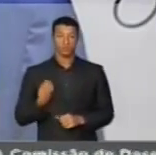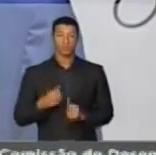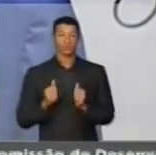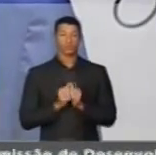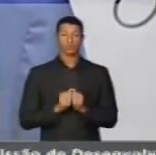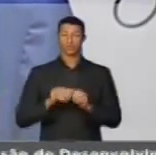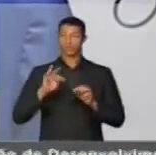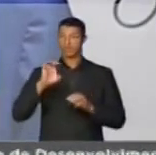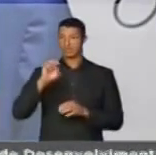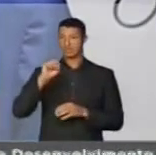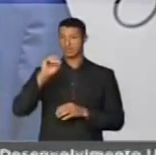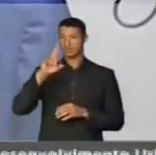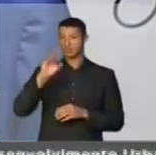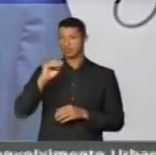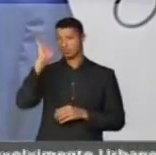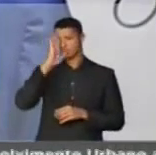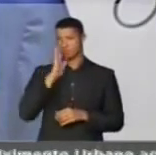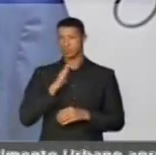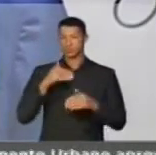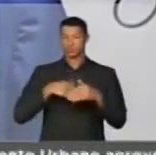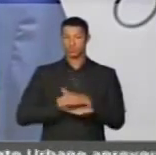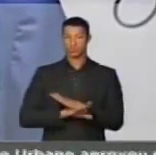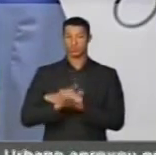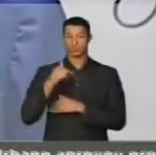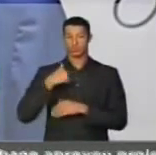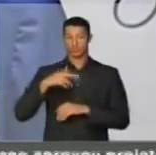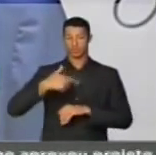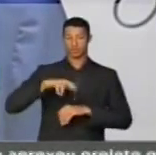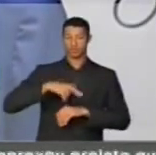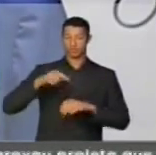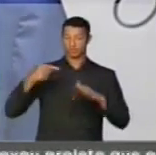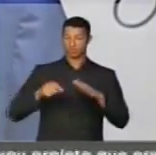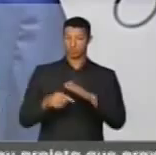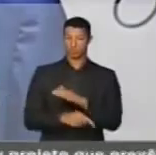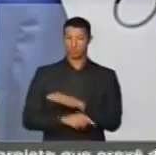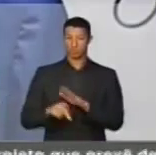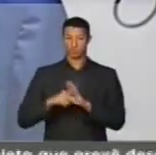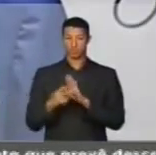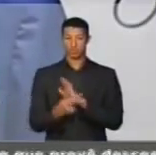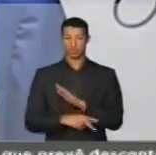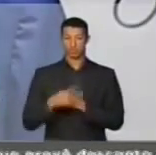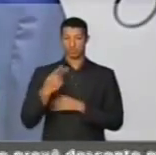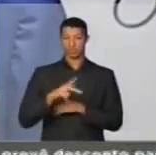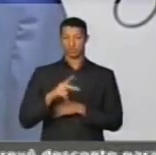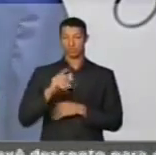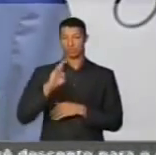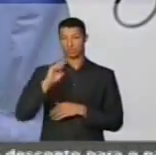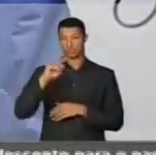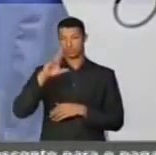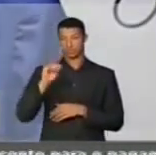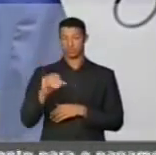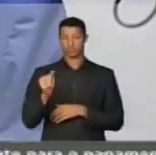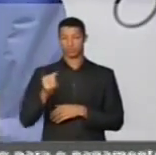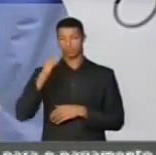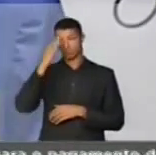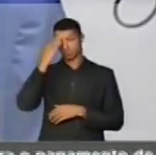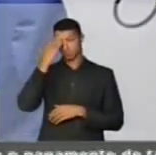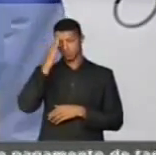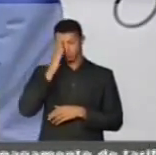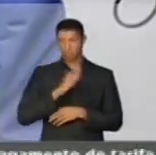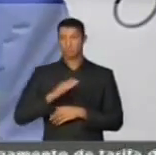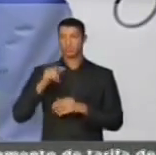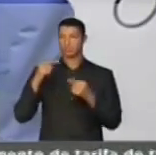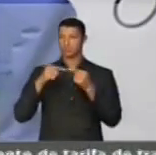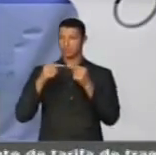esse tesouro que o Brasil guarda nas regiões profundas do seu mar. O entendimento, o